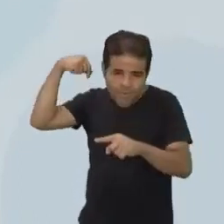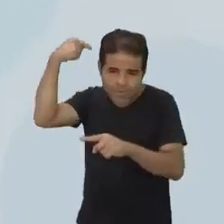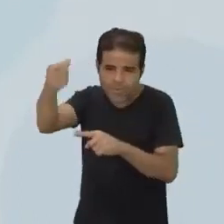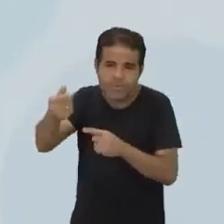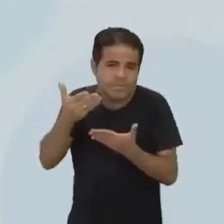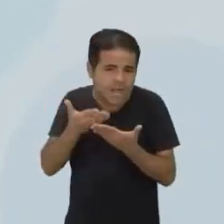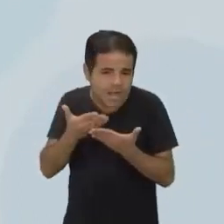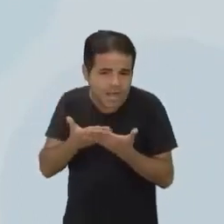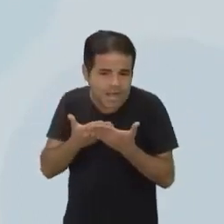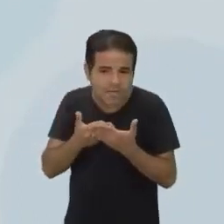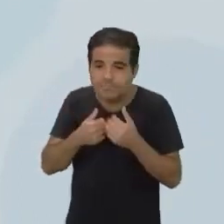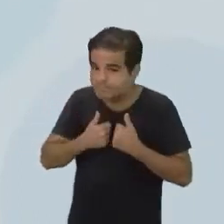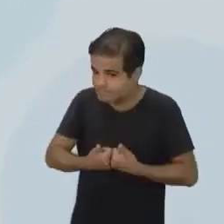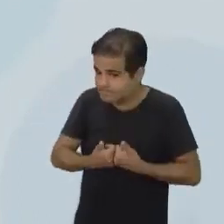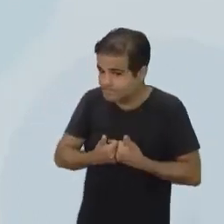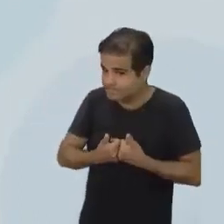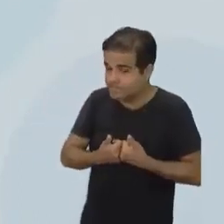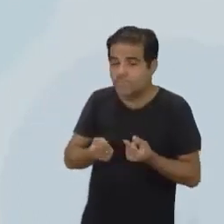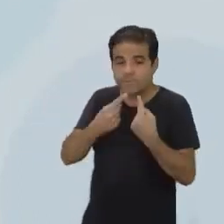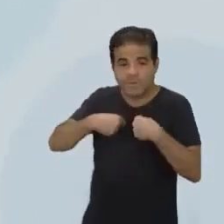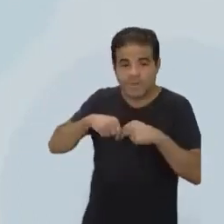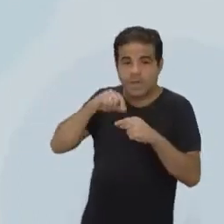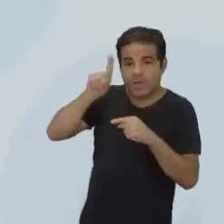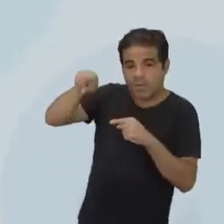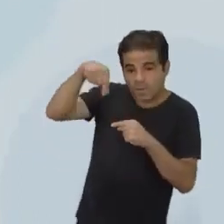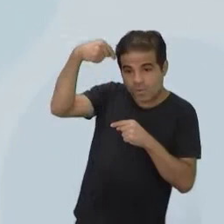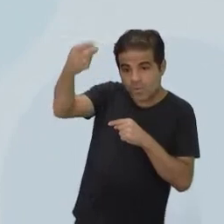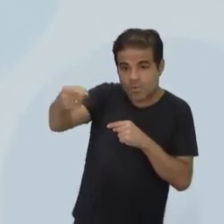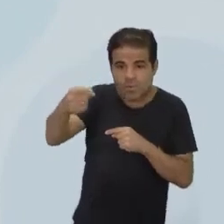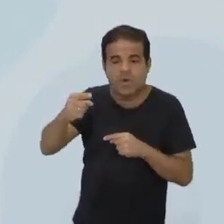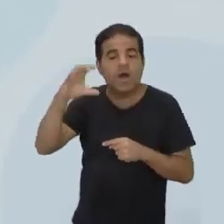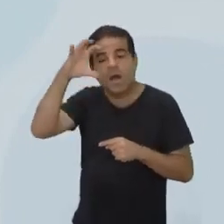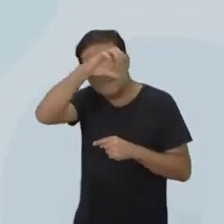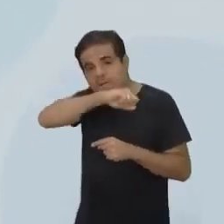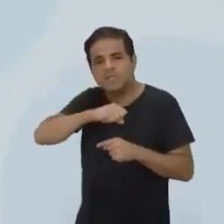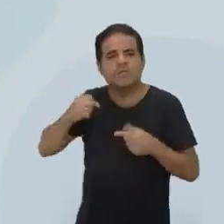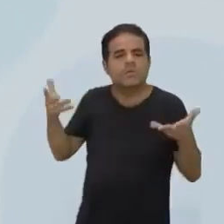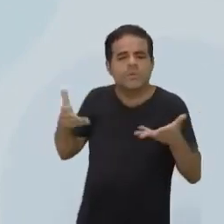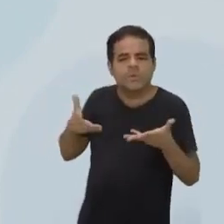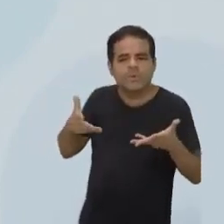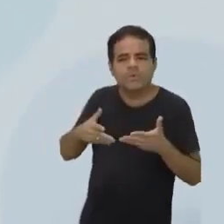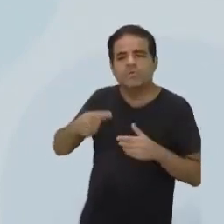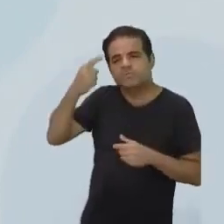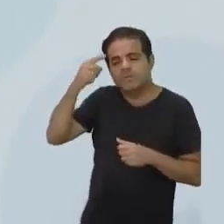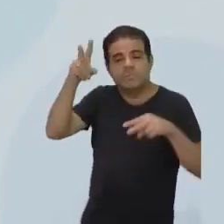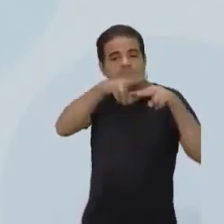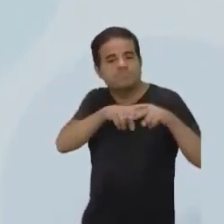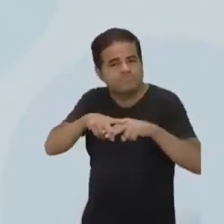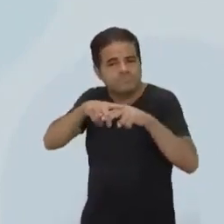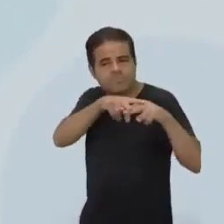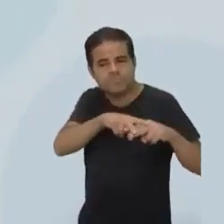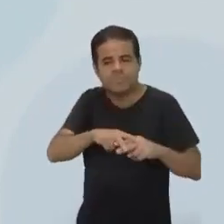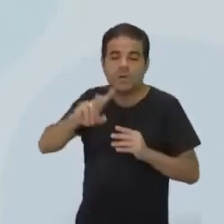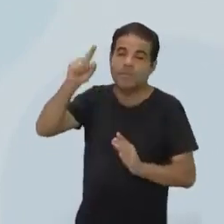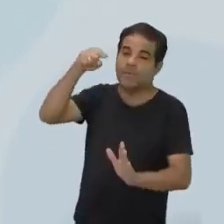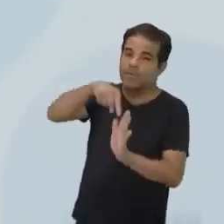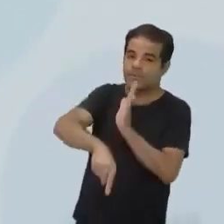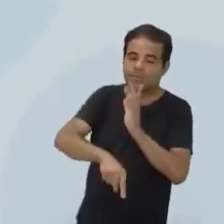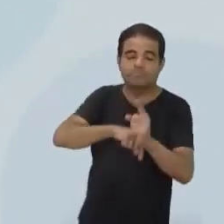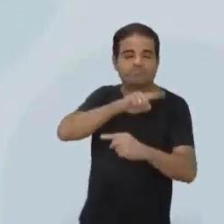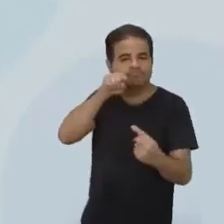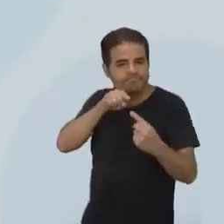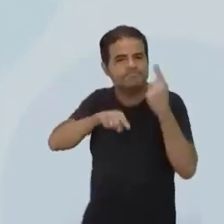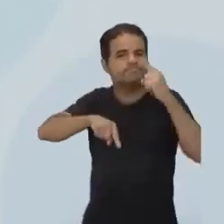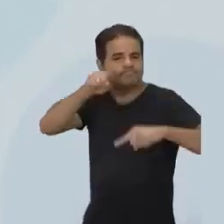aula. Então, olha só, para a nossa próxima, o que a gente aprendeu hoje. Primeiro, vamos recapitular. A gente aprofundou os objetos